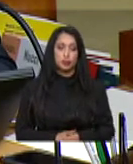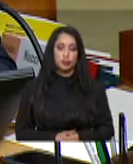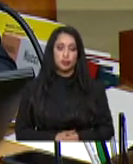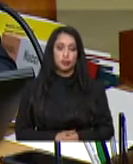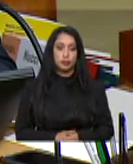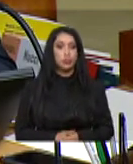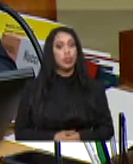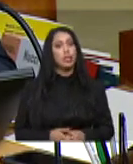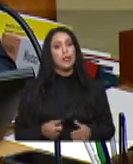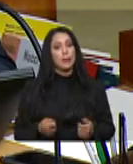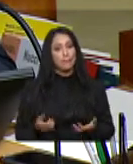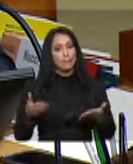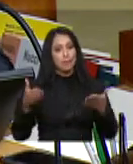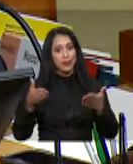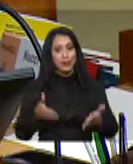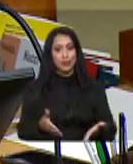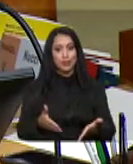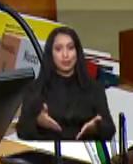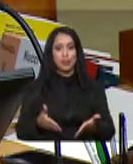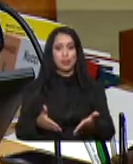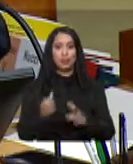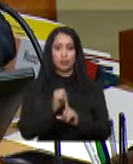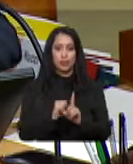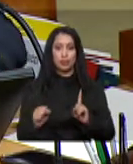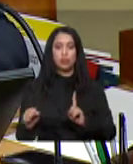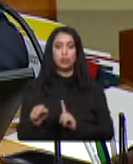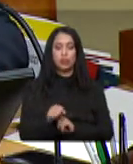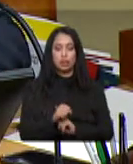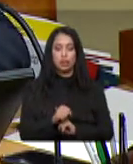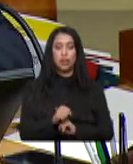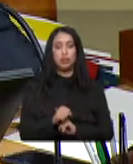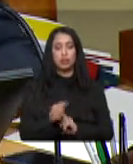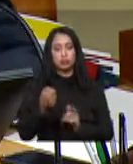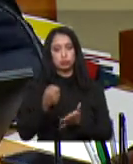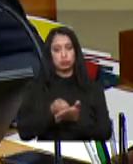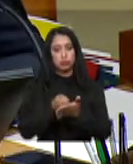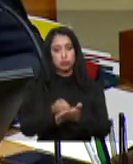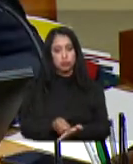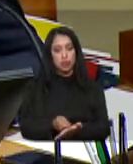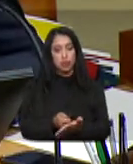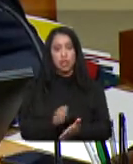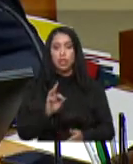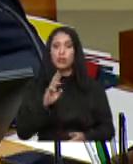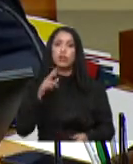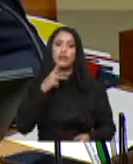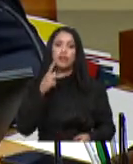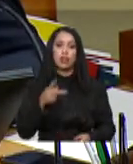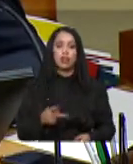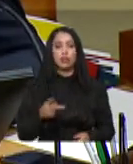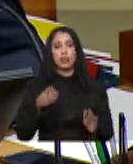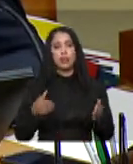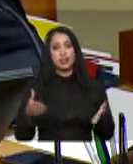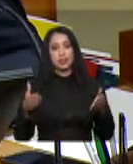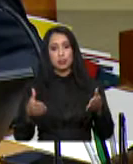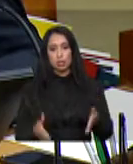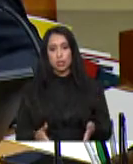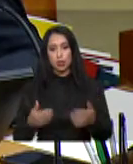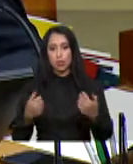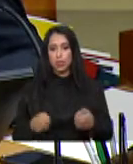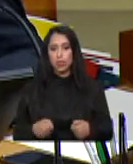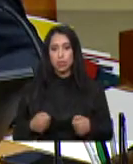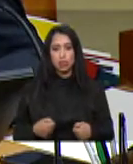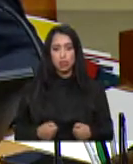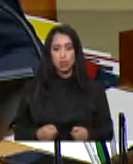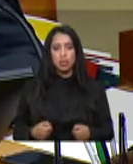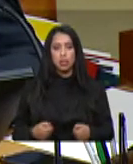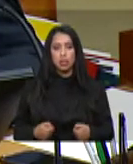compulsoriamente a participação da sociedade civil. Não se está a dizer que essa participação deva ser